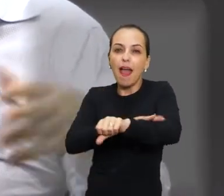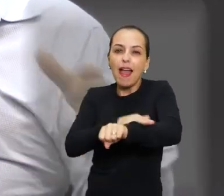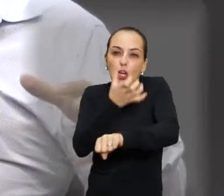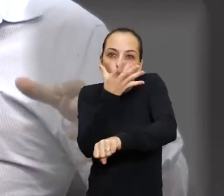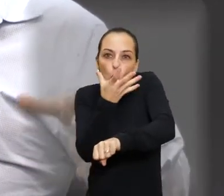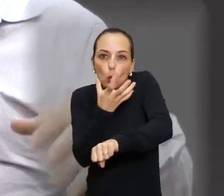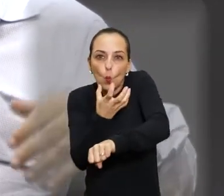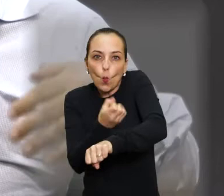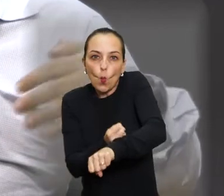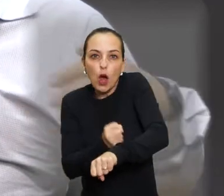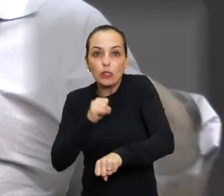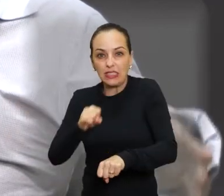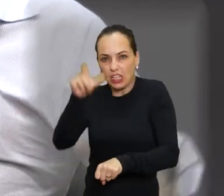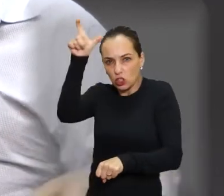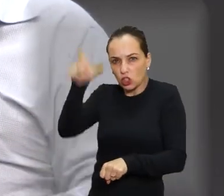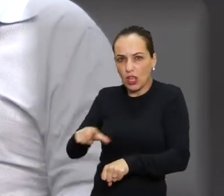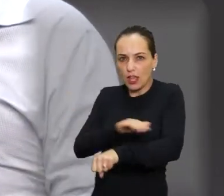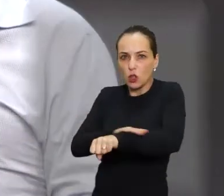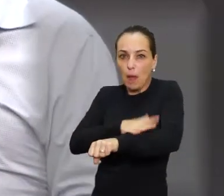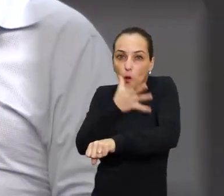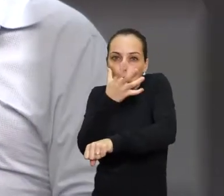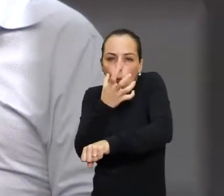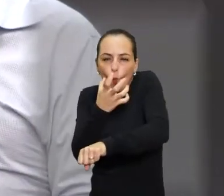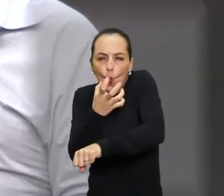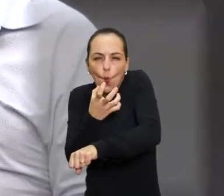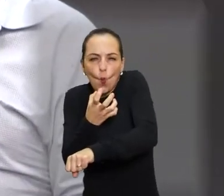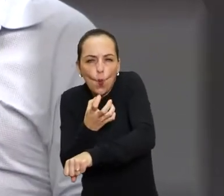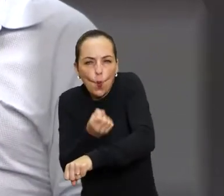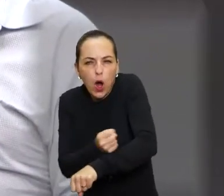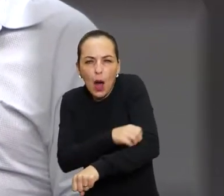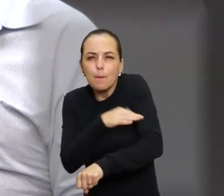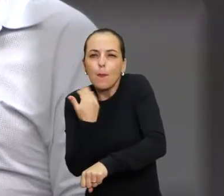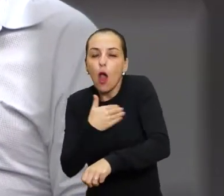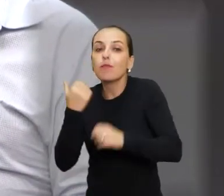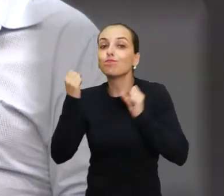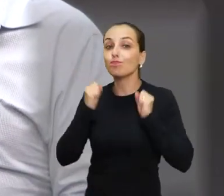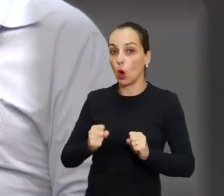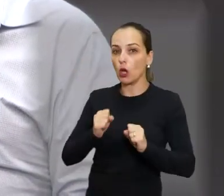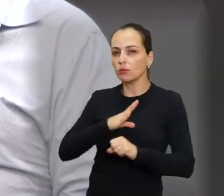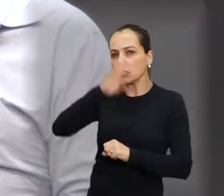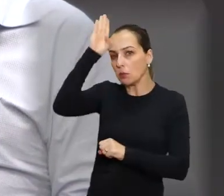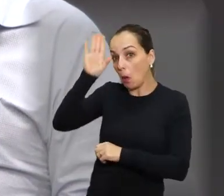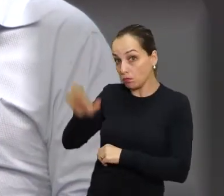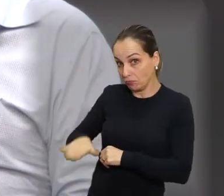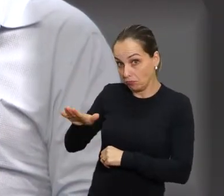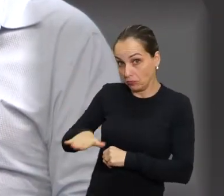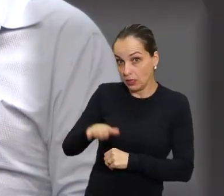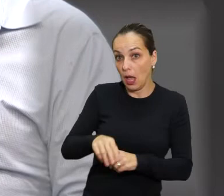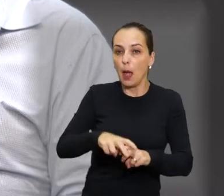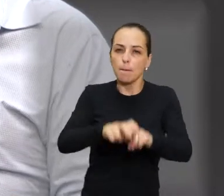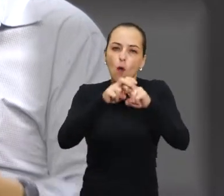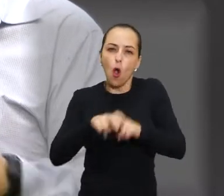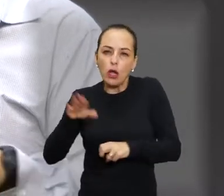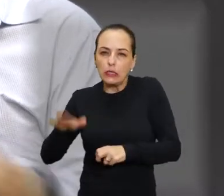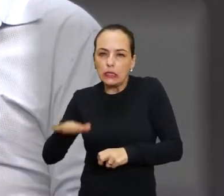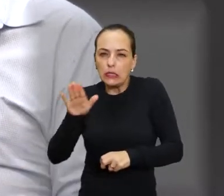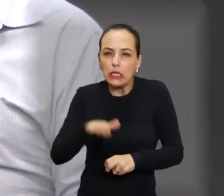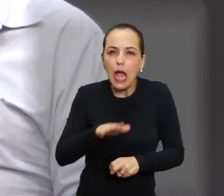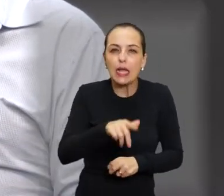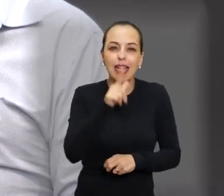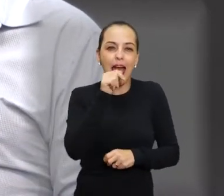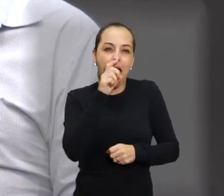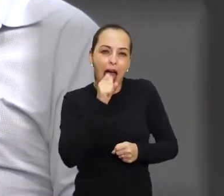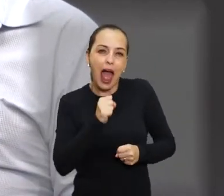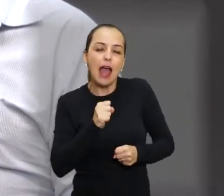A desidratação é uma coisa aguda que pode levar a óbito, principalmente crianças. Então, a